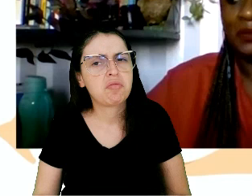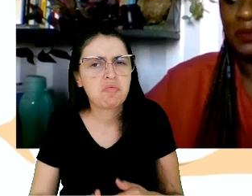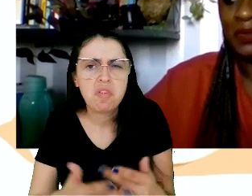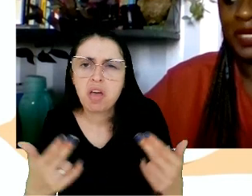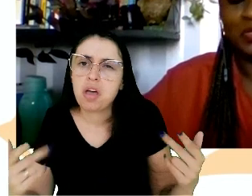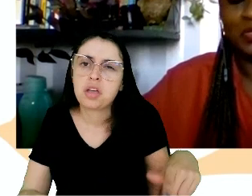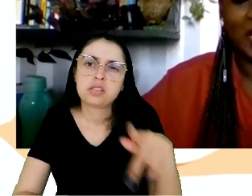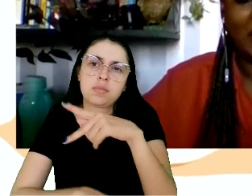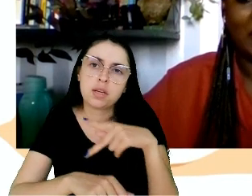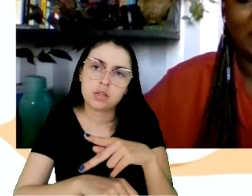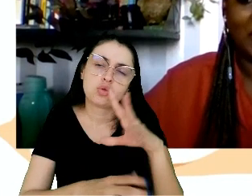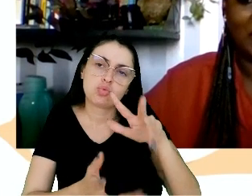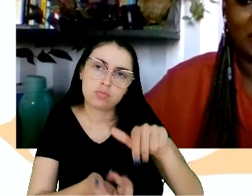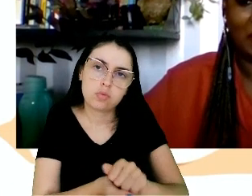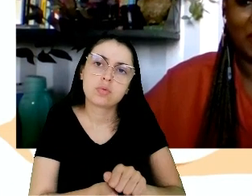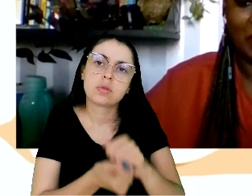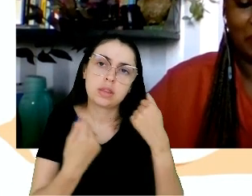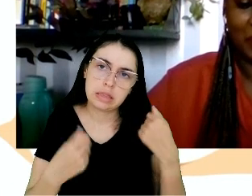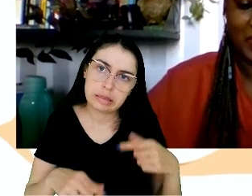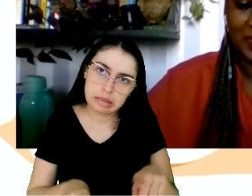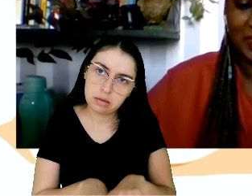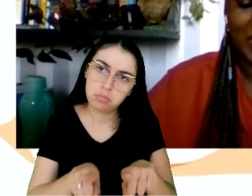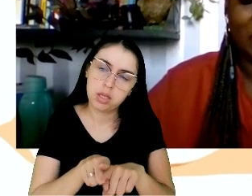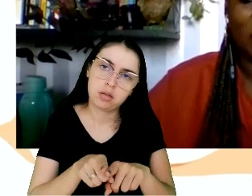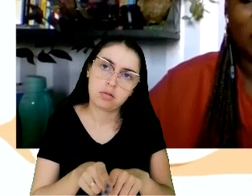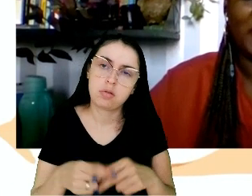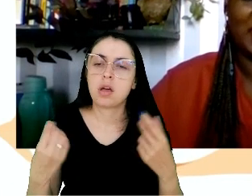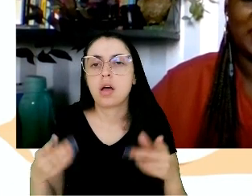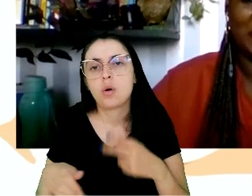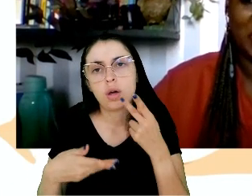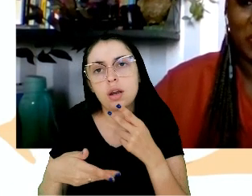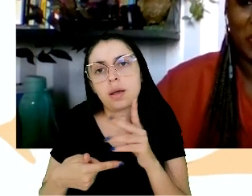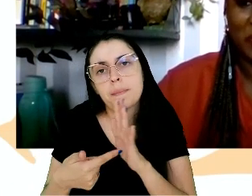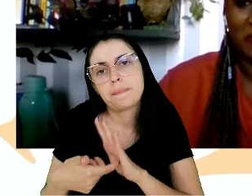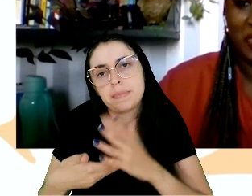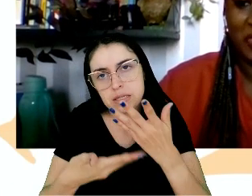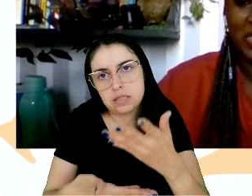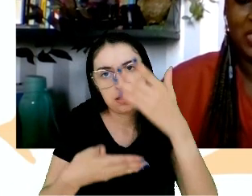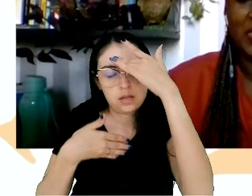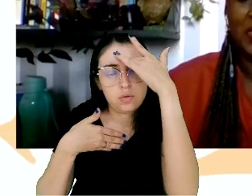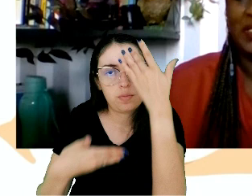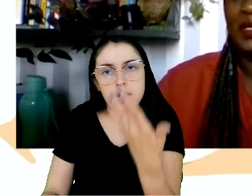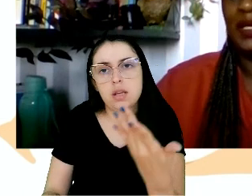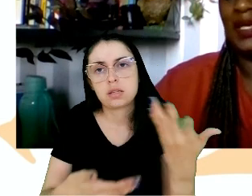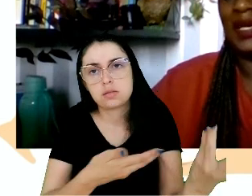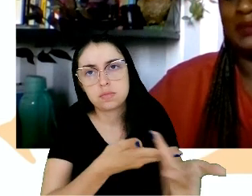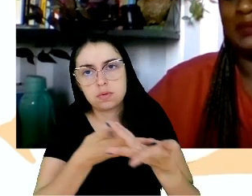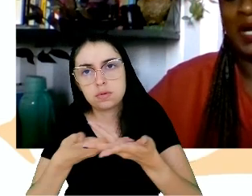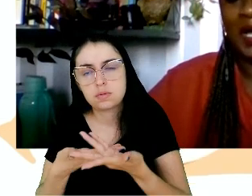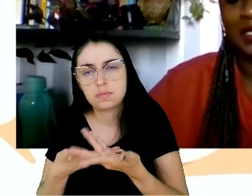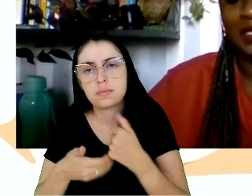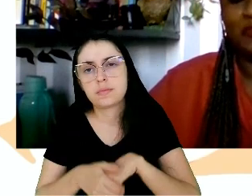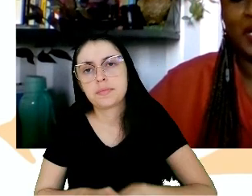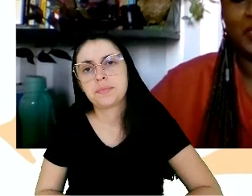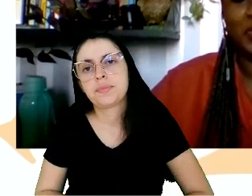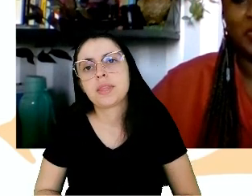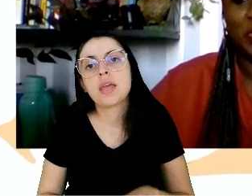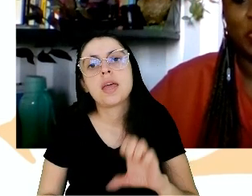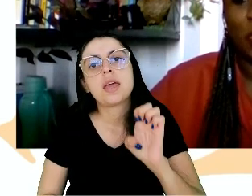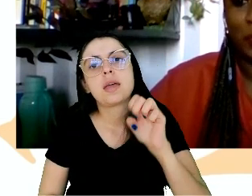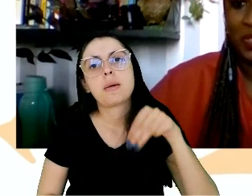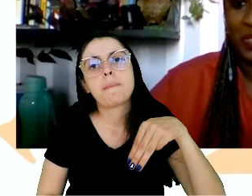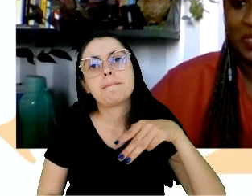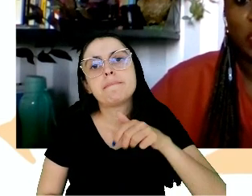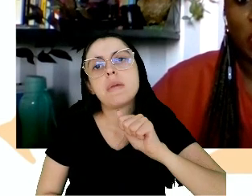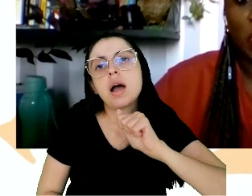mundo. Eu quero já aqui apresentar o meu agradecimento pelo convite, à EMAG, faço